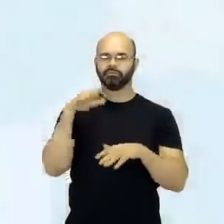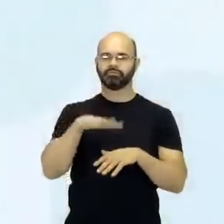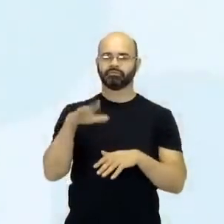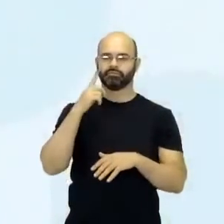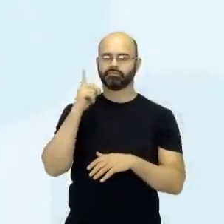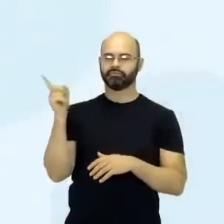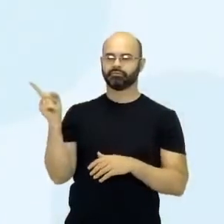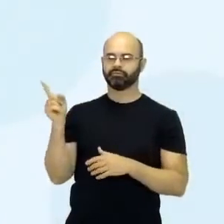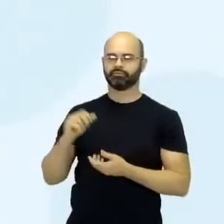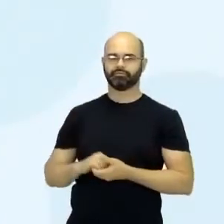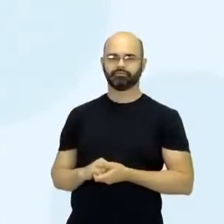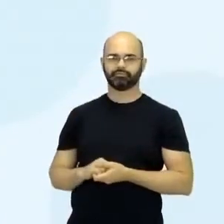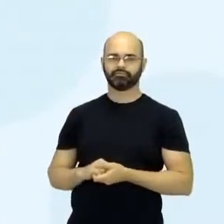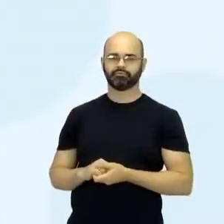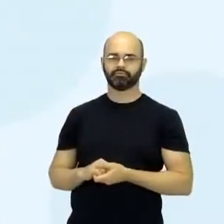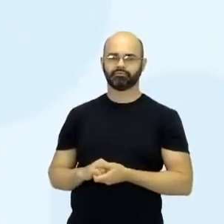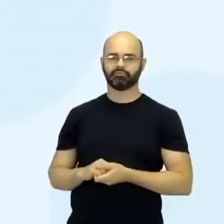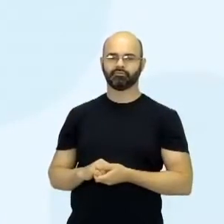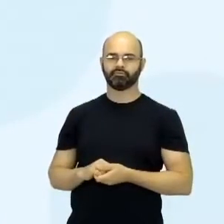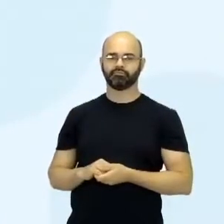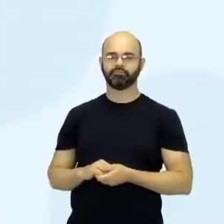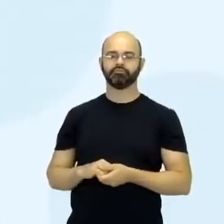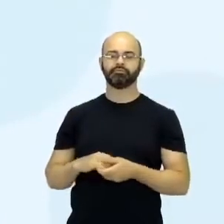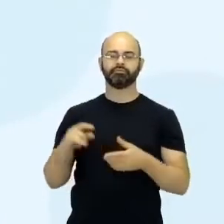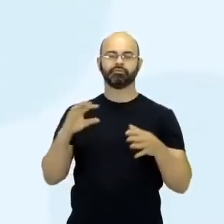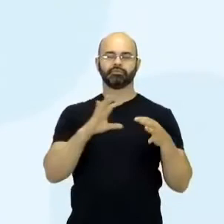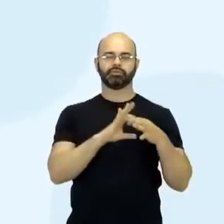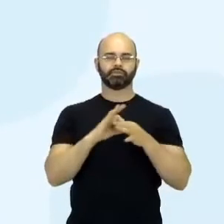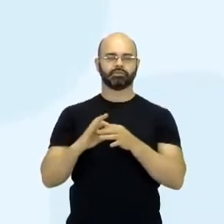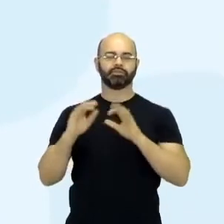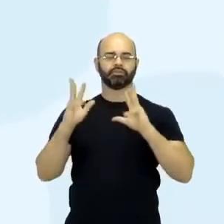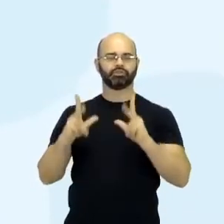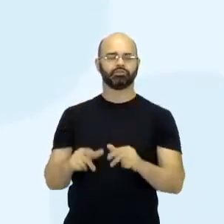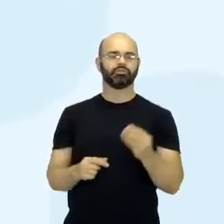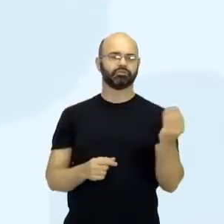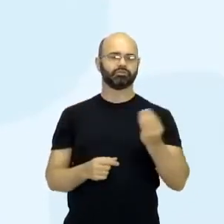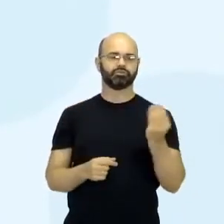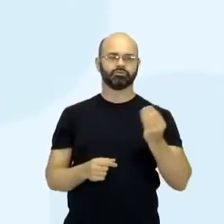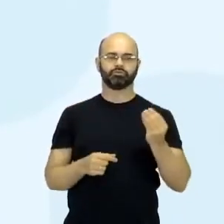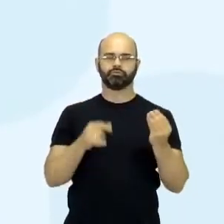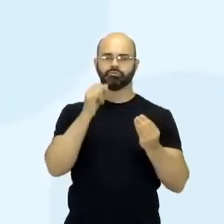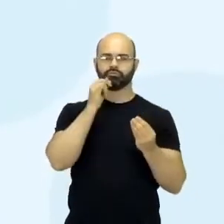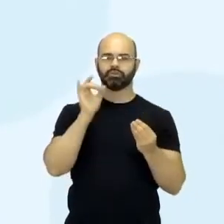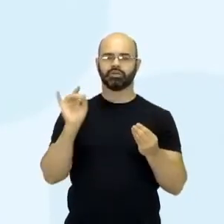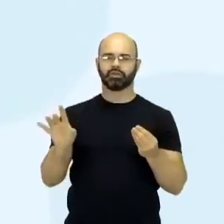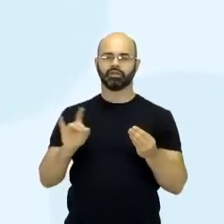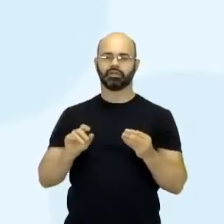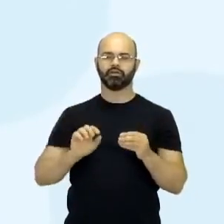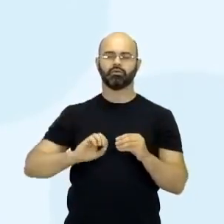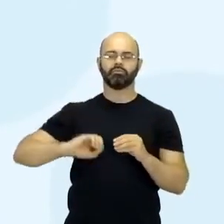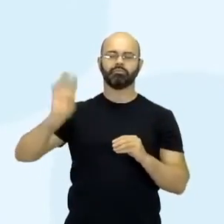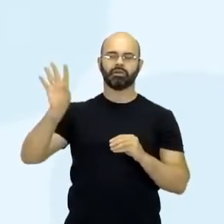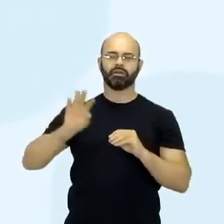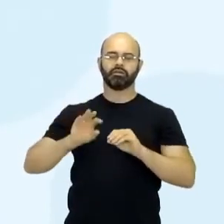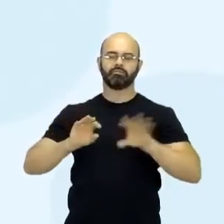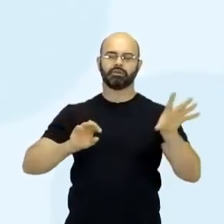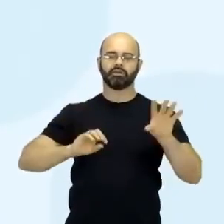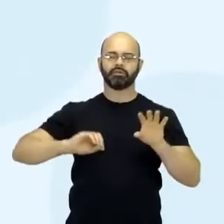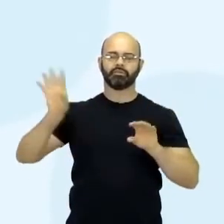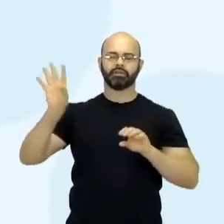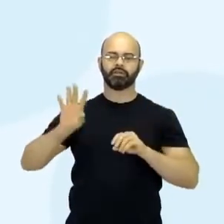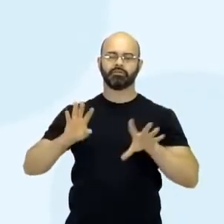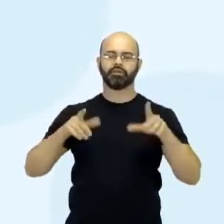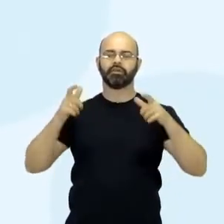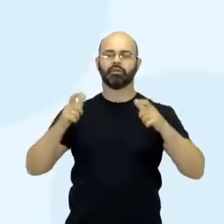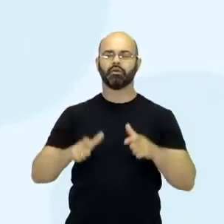tela. Olha só, no contexto geral, se a gente pensar assim, o que cada um manda para onde, né? Vamos pensar assim.